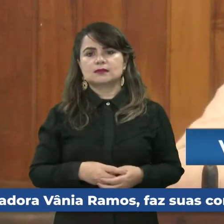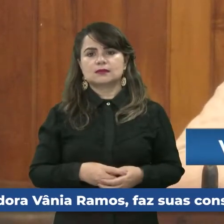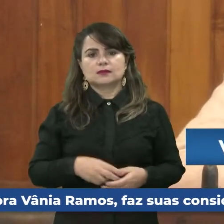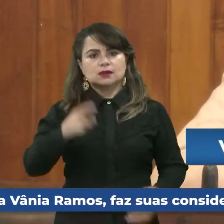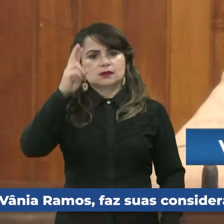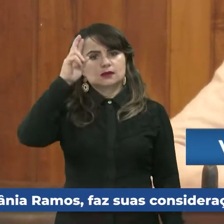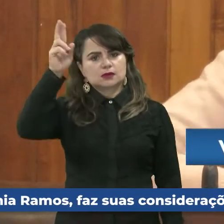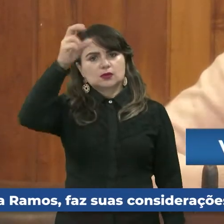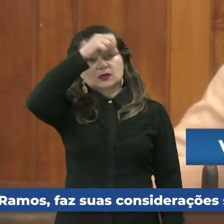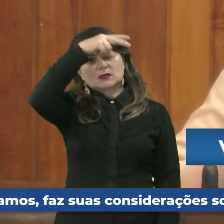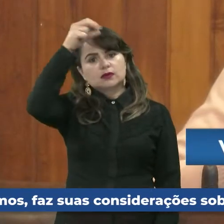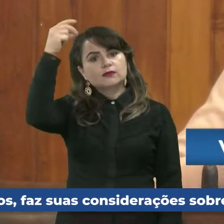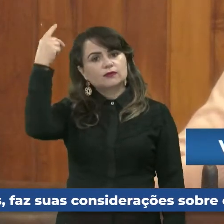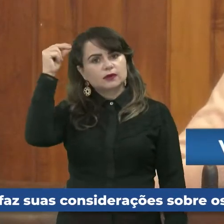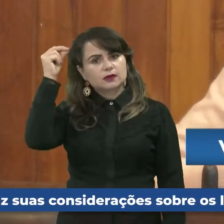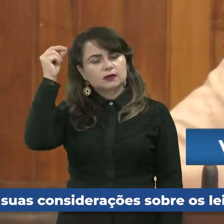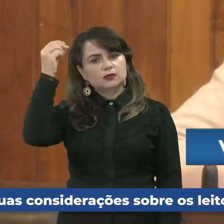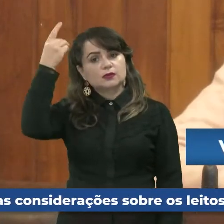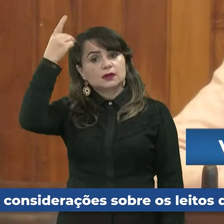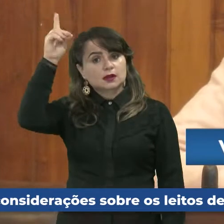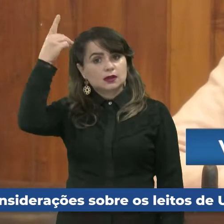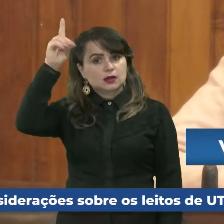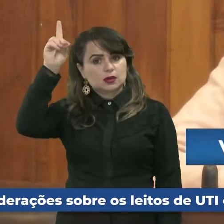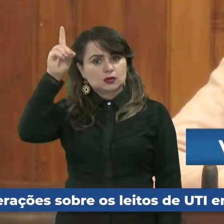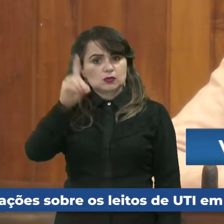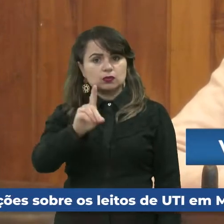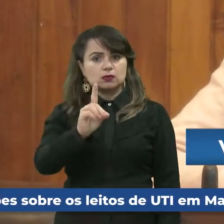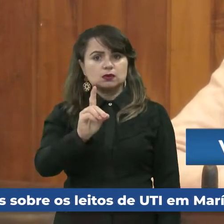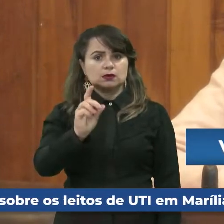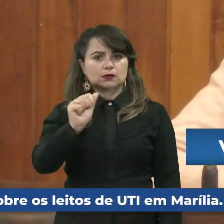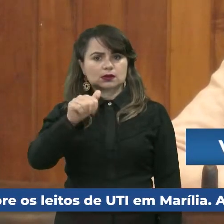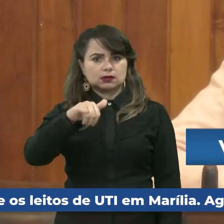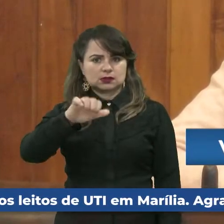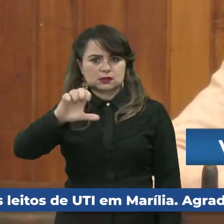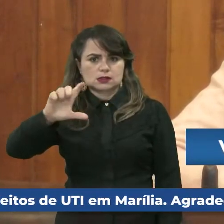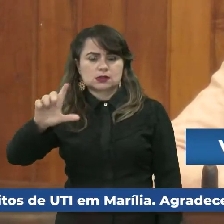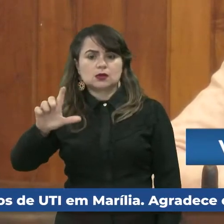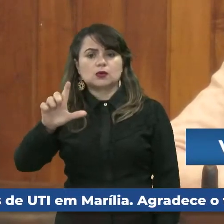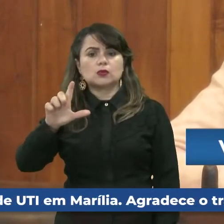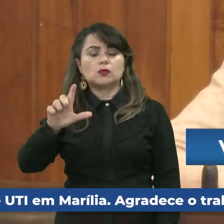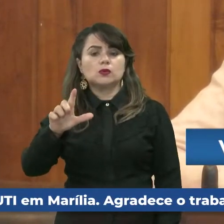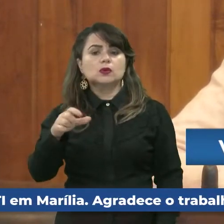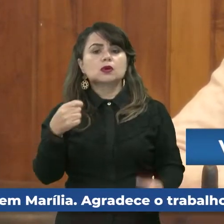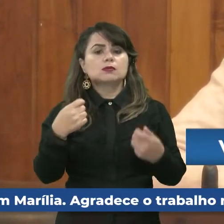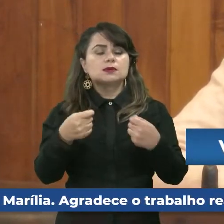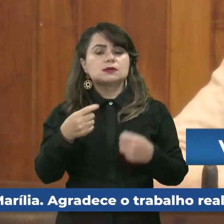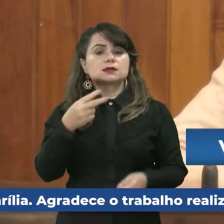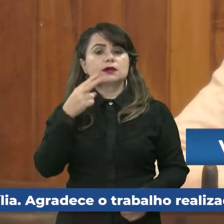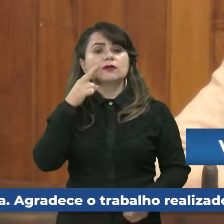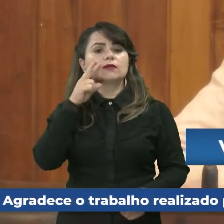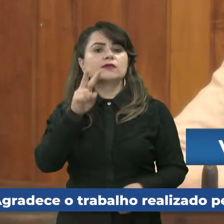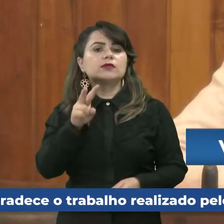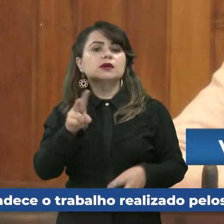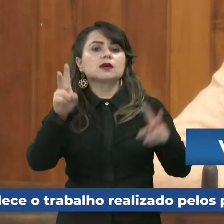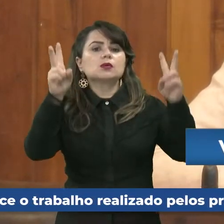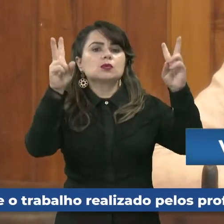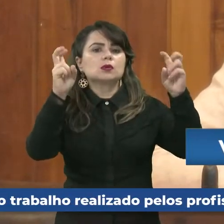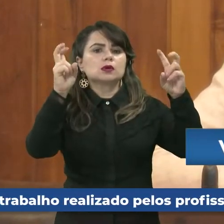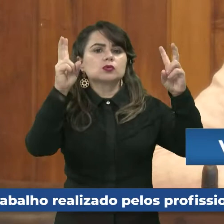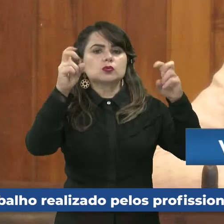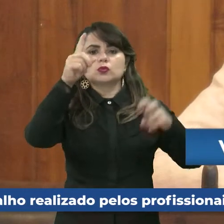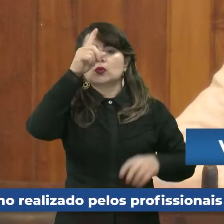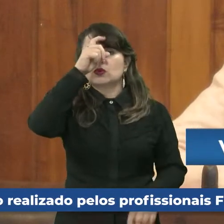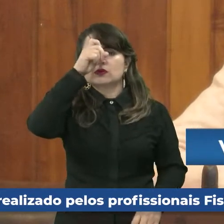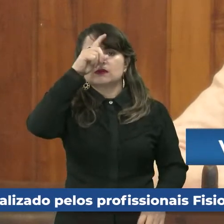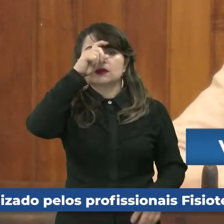Senhor prefeito, vamos dar uma olhadinha especial em questão dos leitos. São muitas